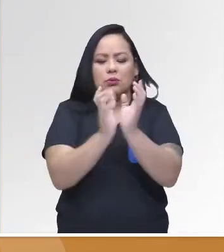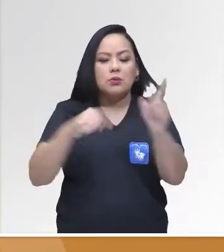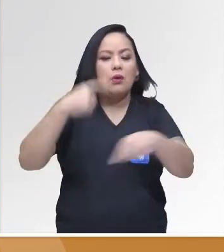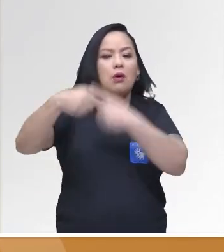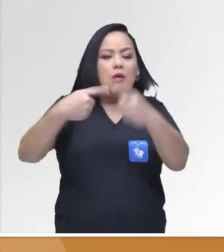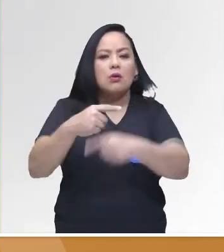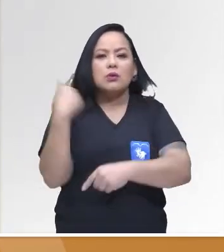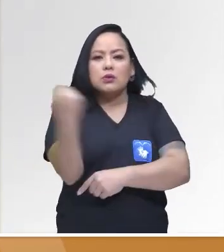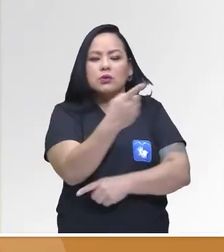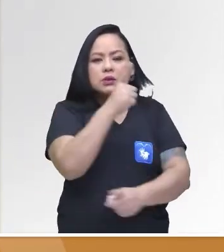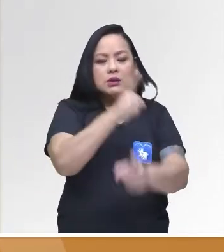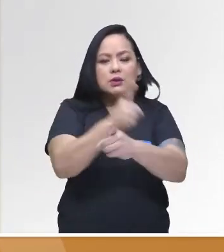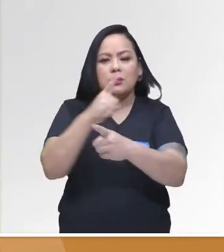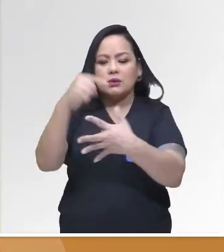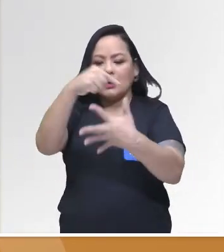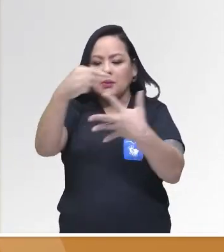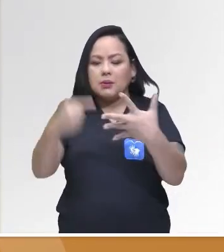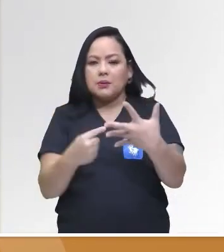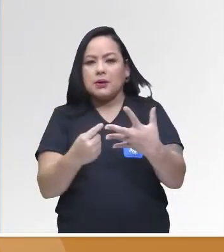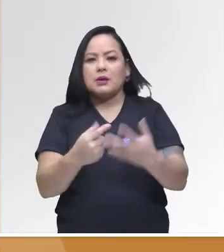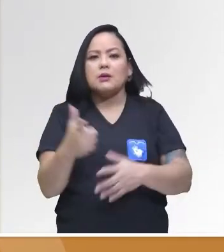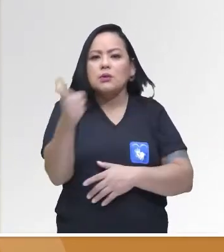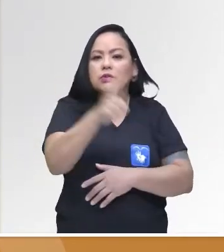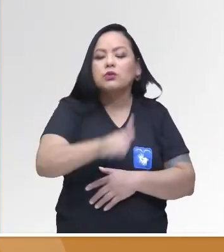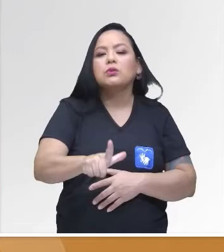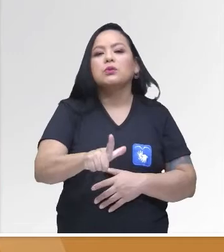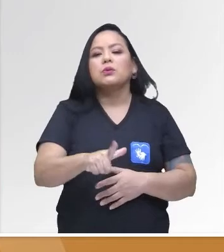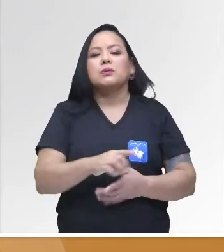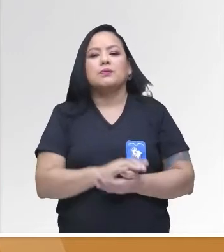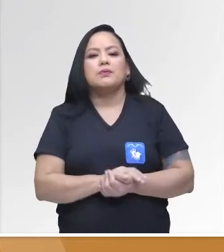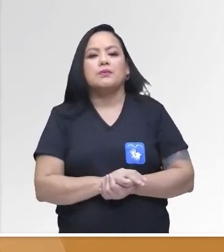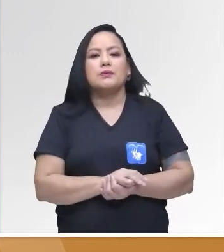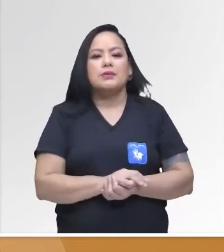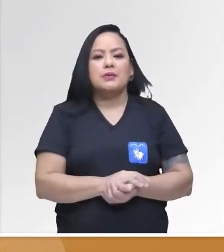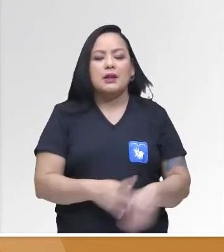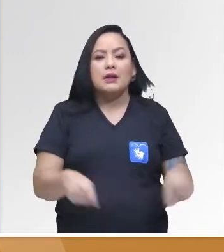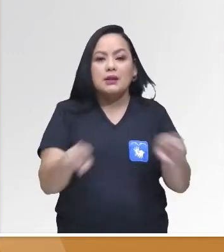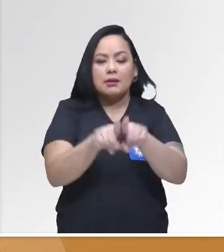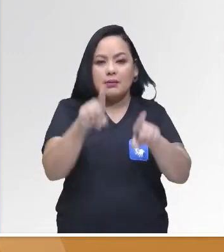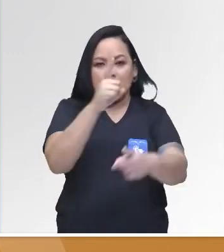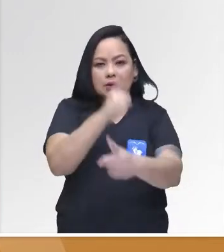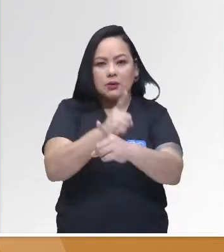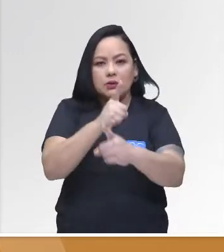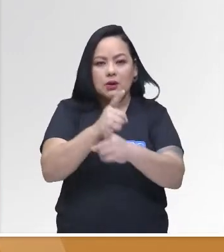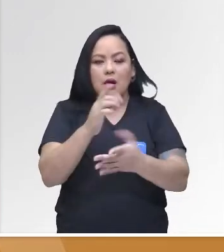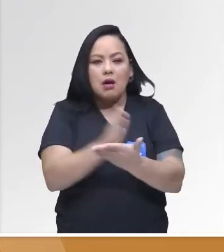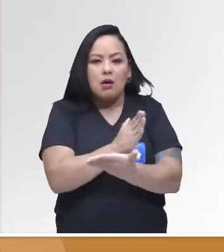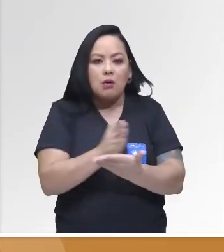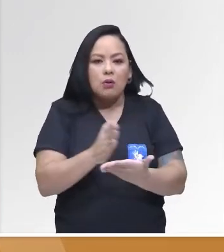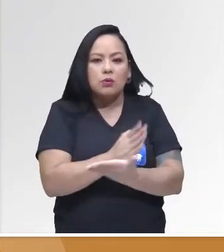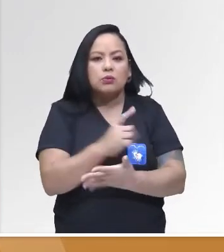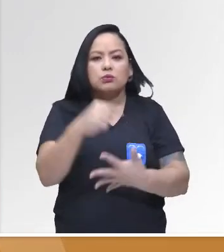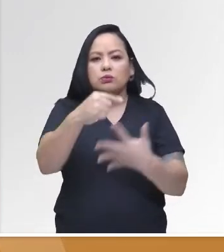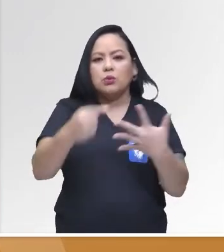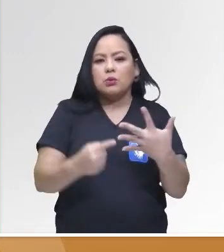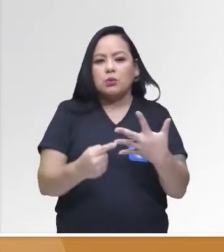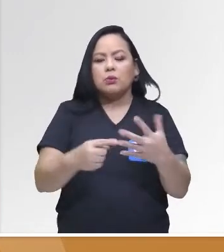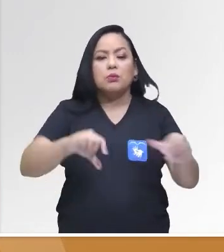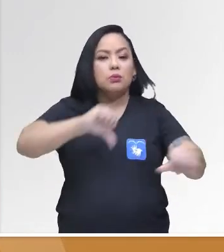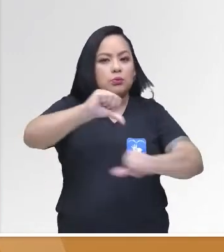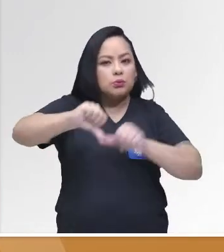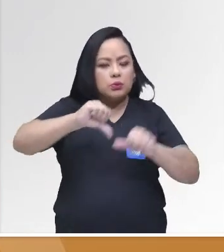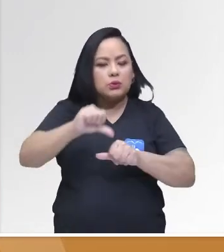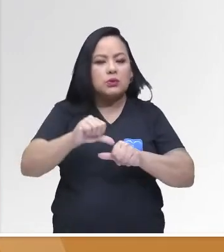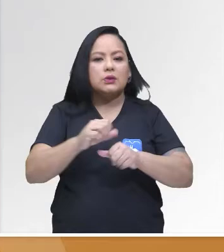encontrar alguns elementos que se mantêm e vamos também encontrar alguns elementos que irão mudar,